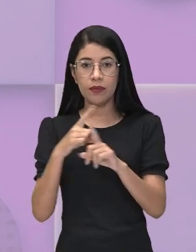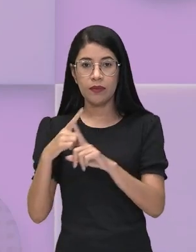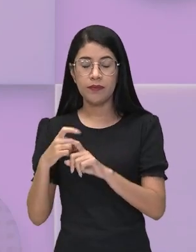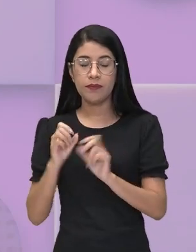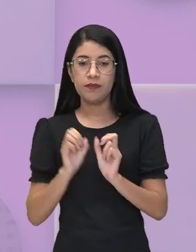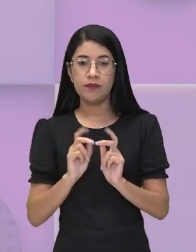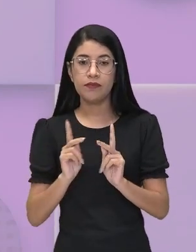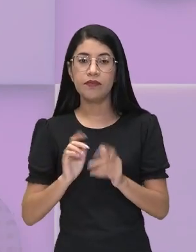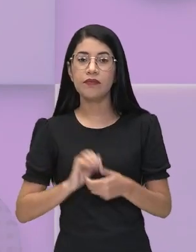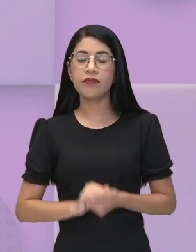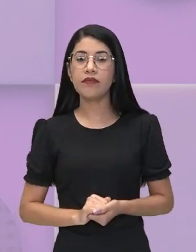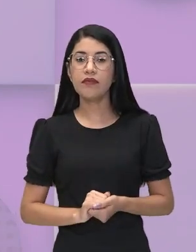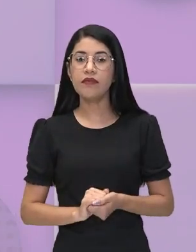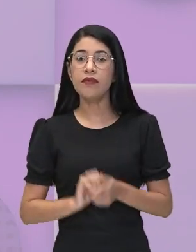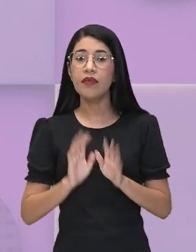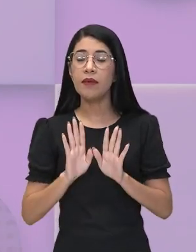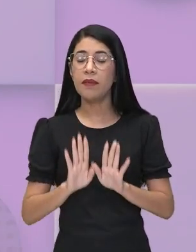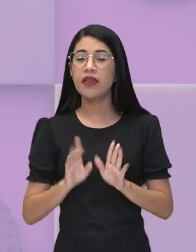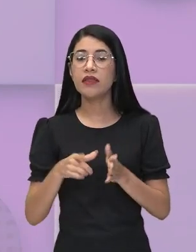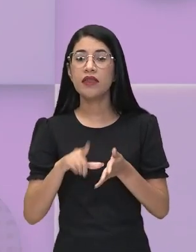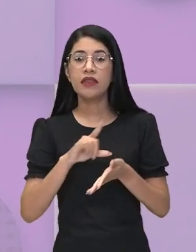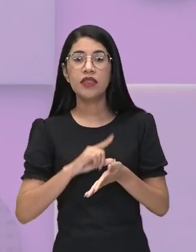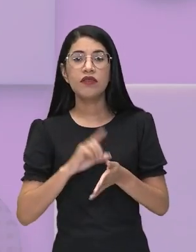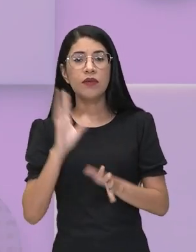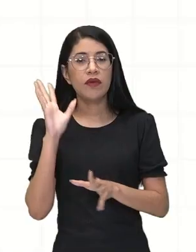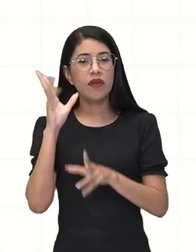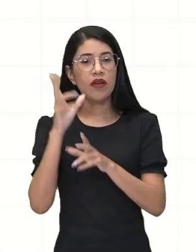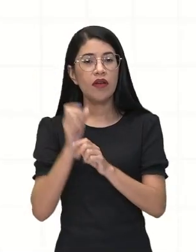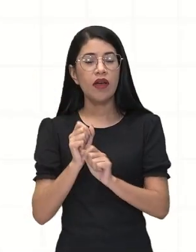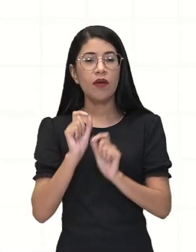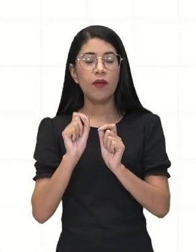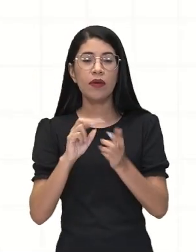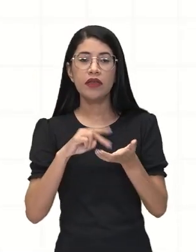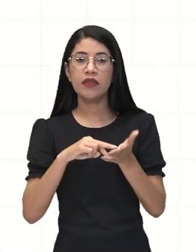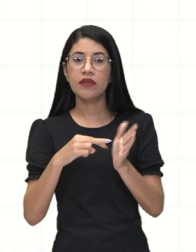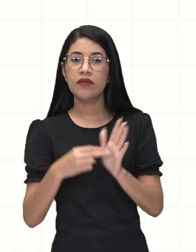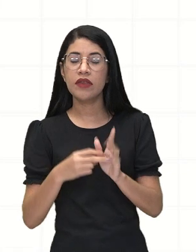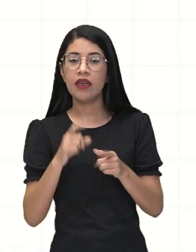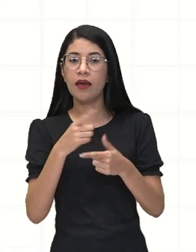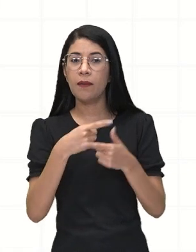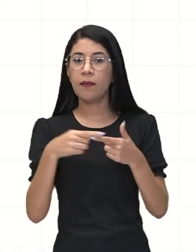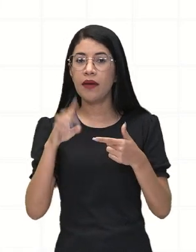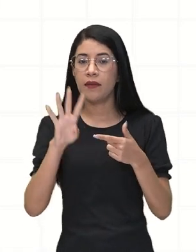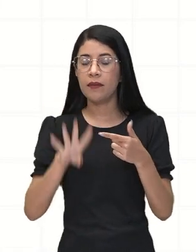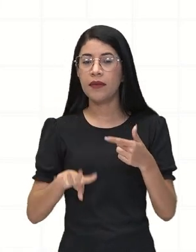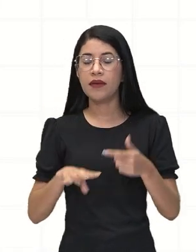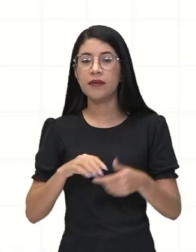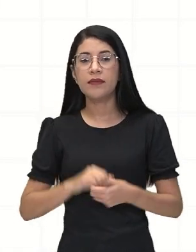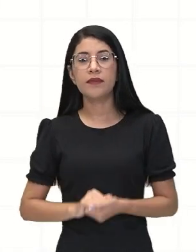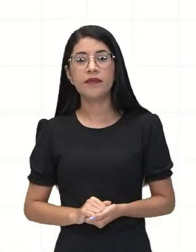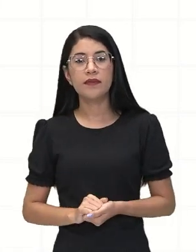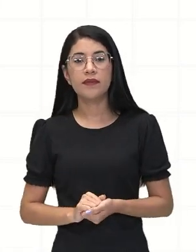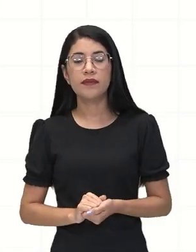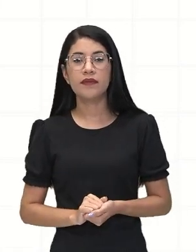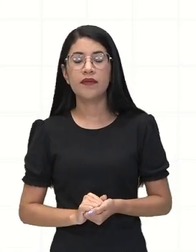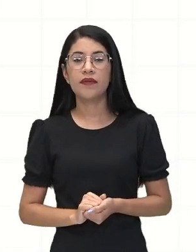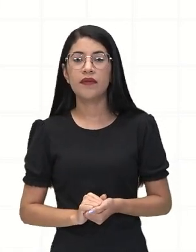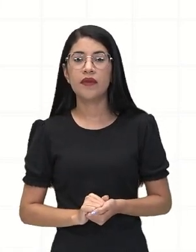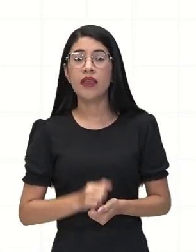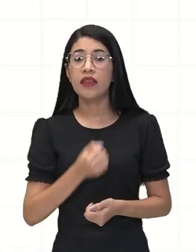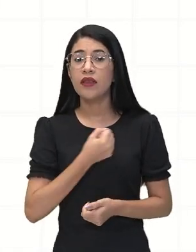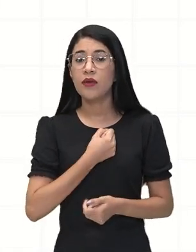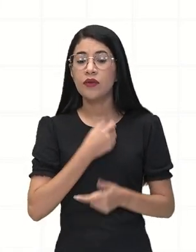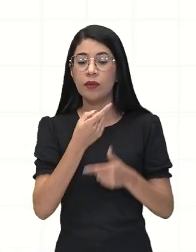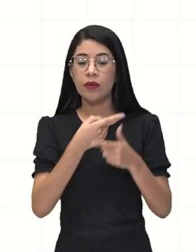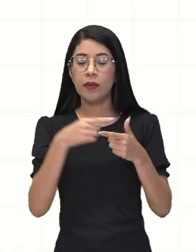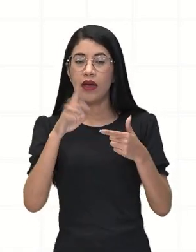vamos recordar o conceito de fatoração na tela. Então, fatoração. Fatorar um número